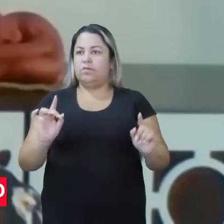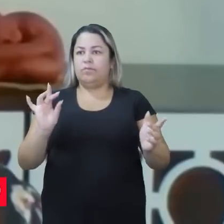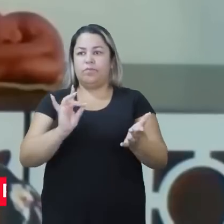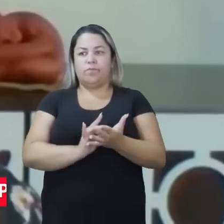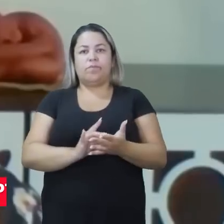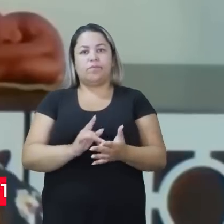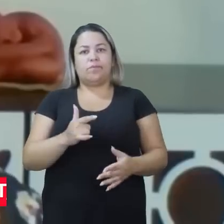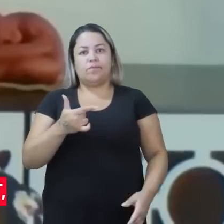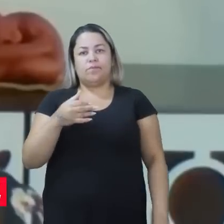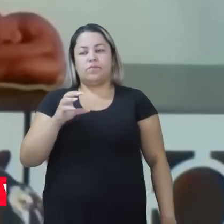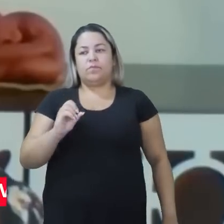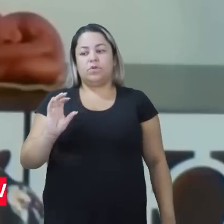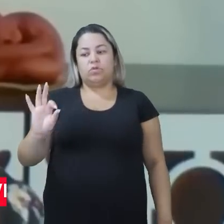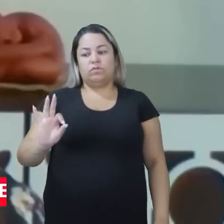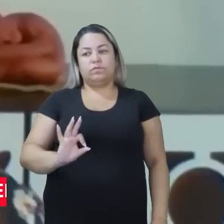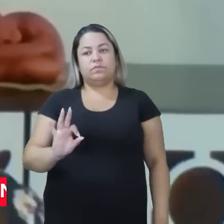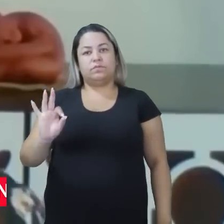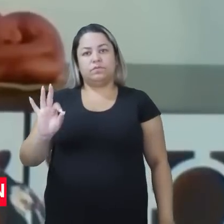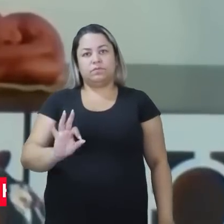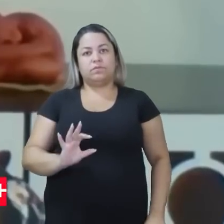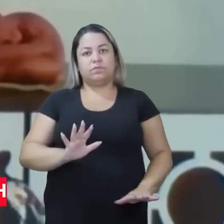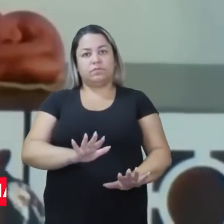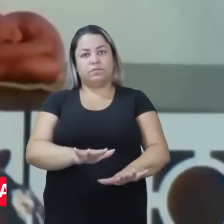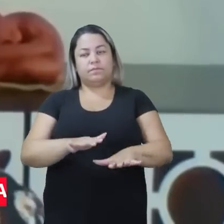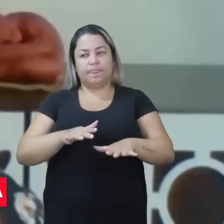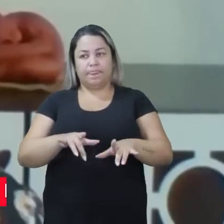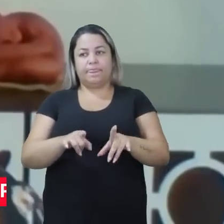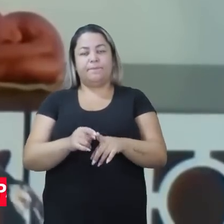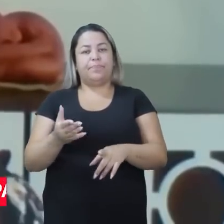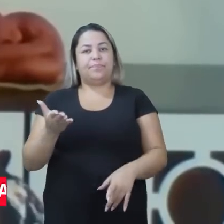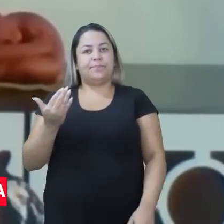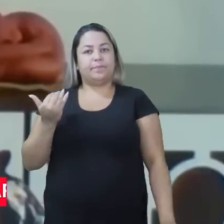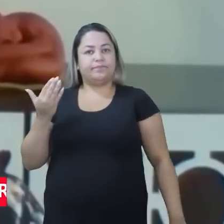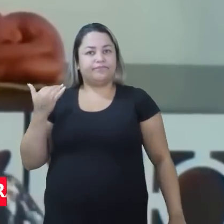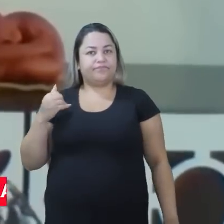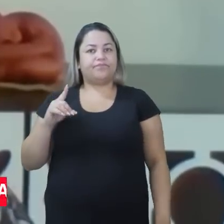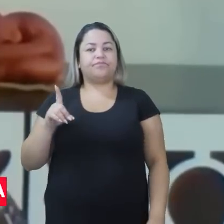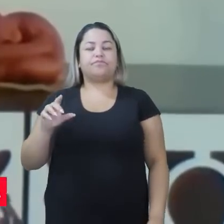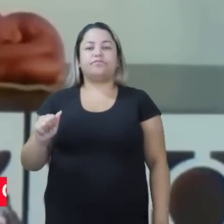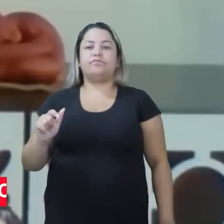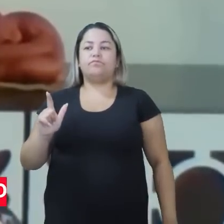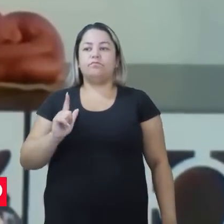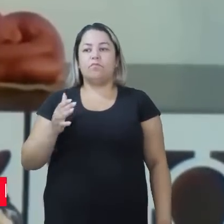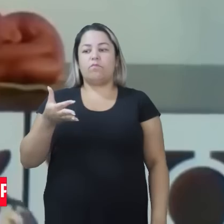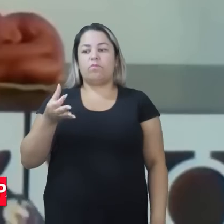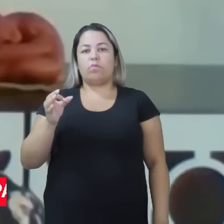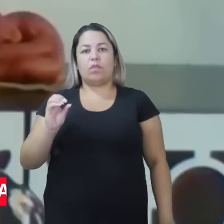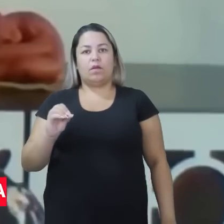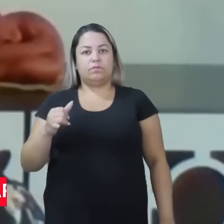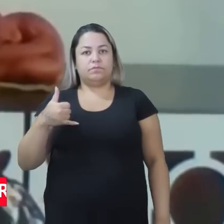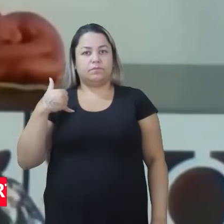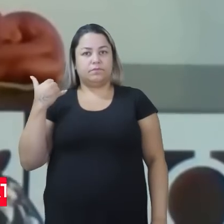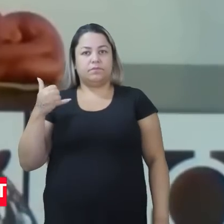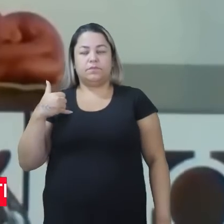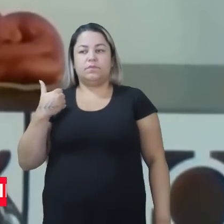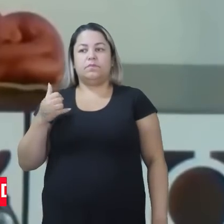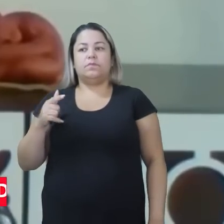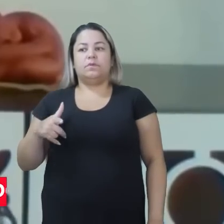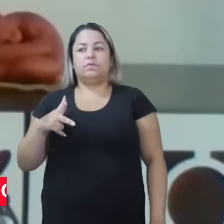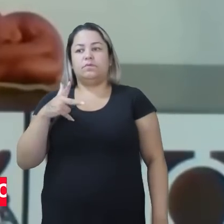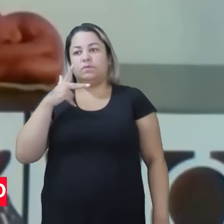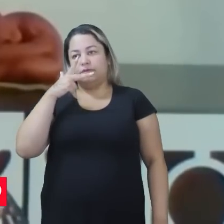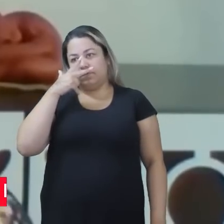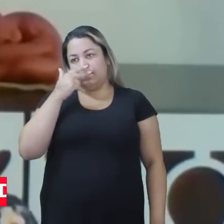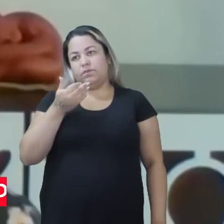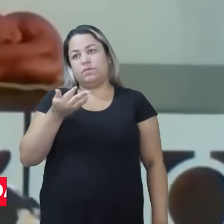Só 20% dos manifestantes daquele dia tinham mais de 60 anos, né? Não que eu acho que alguém com mais